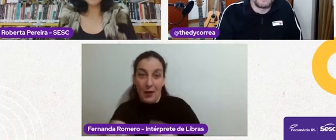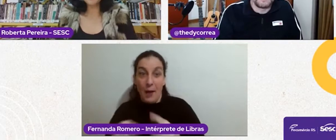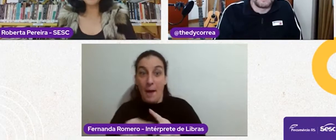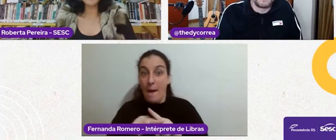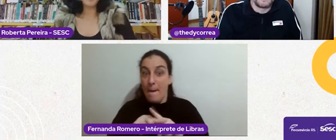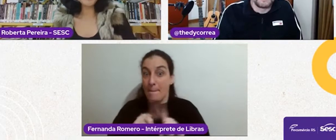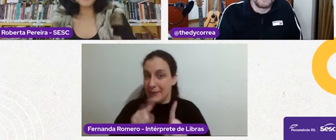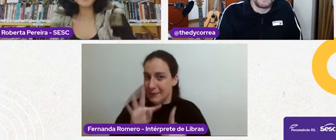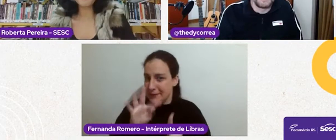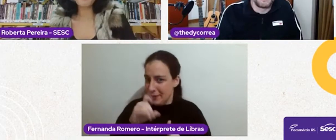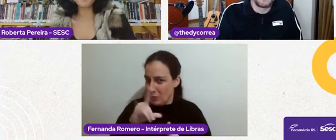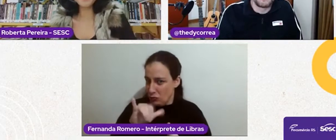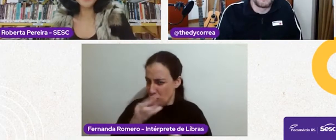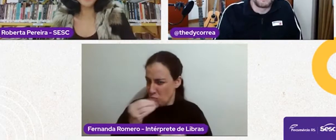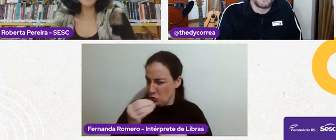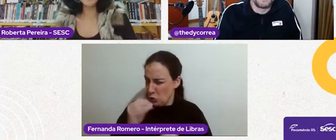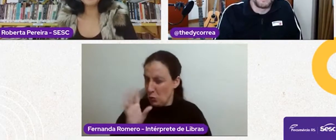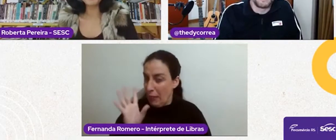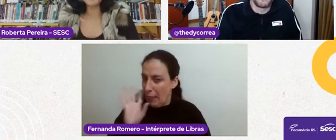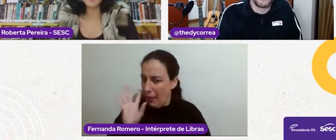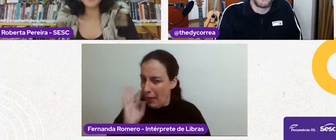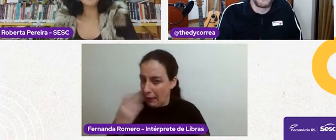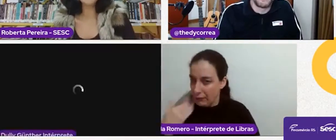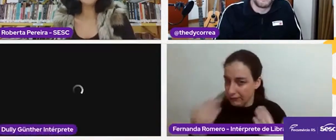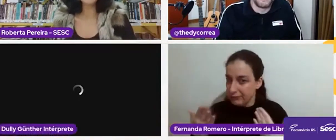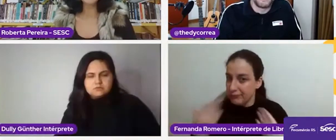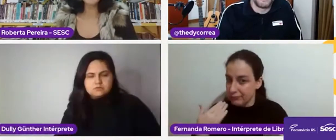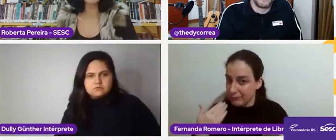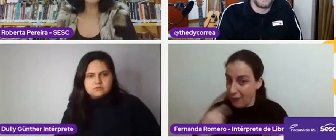Teddy, tá super legal essa nossa prosa aqui,